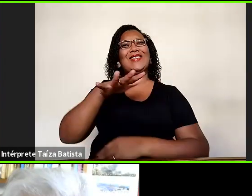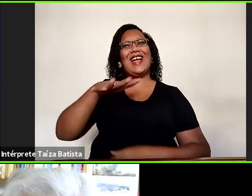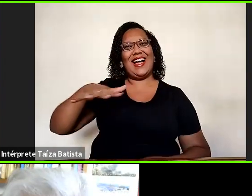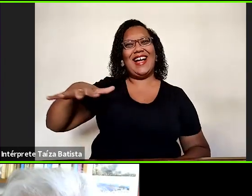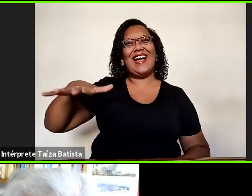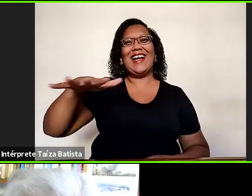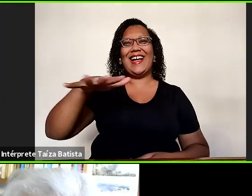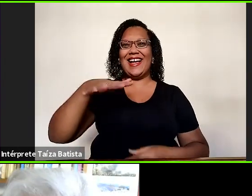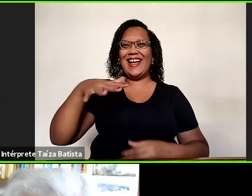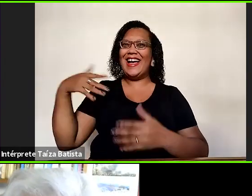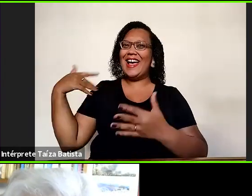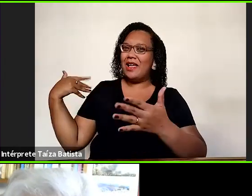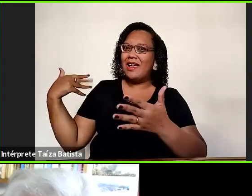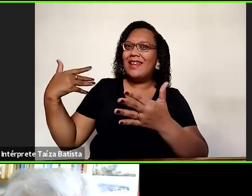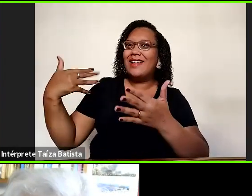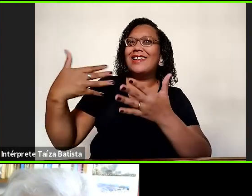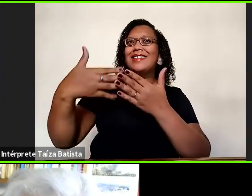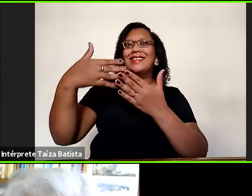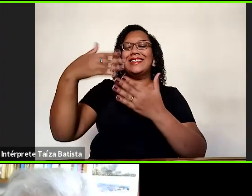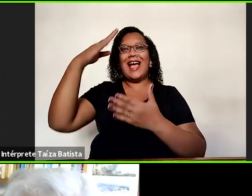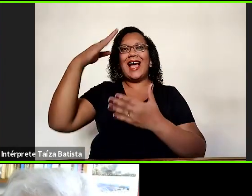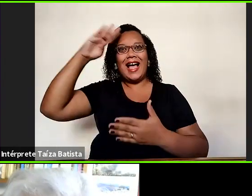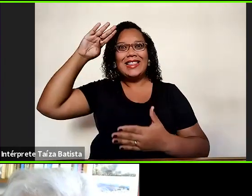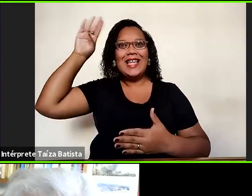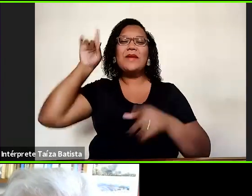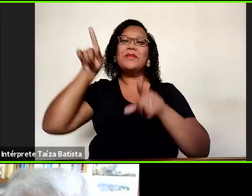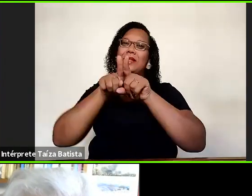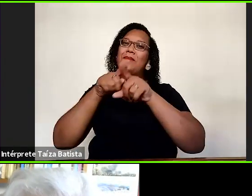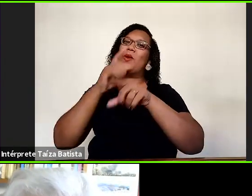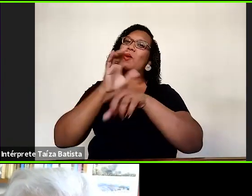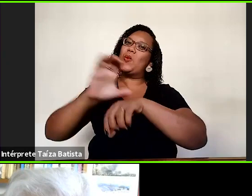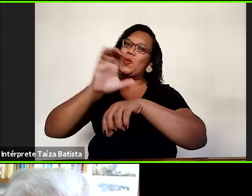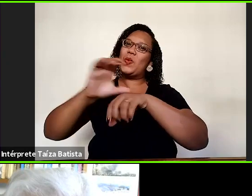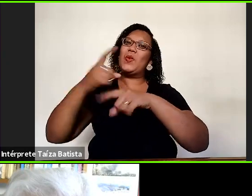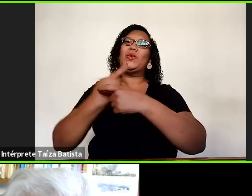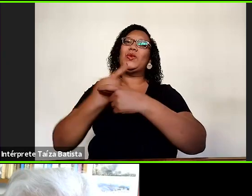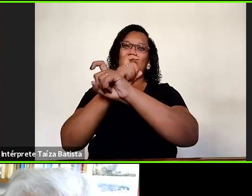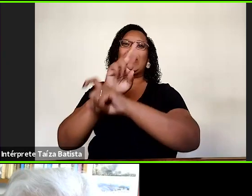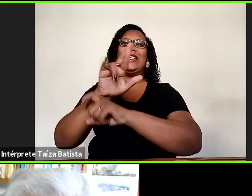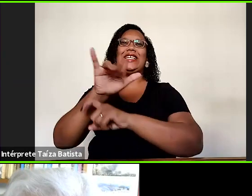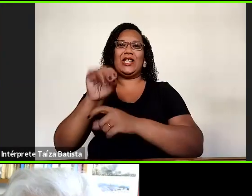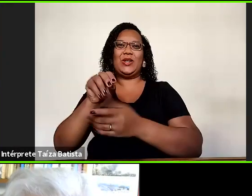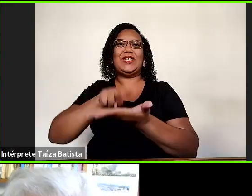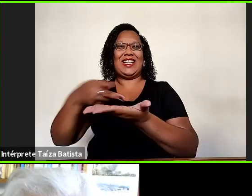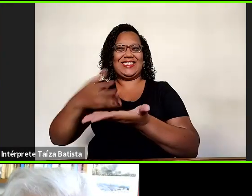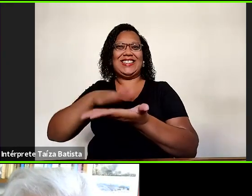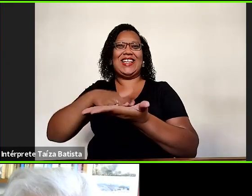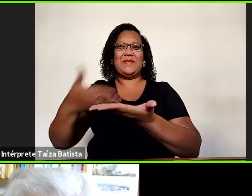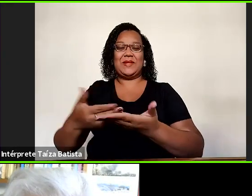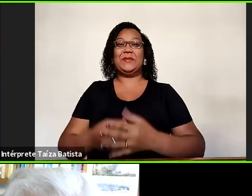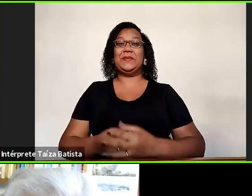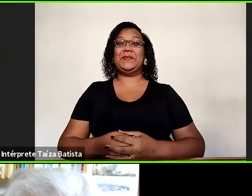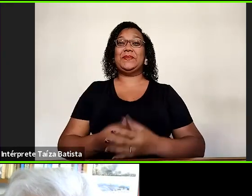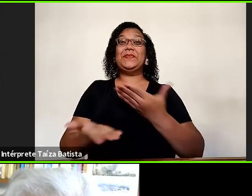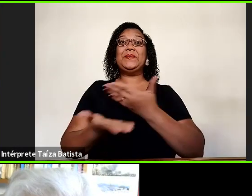do percurso acadêmico e dos nossos cursos na PUC-Rio de tradução e interpretação. Eu quero começar dando parabéns para todos nós pelo nosso